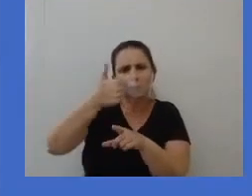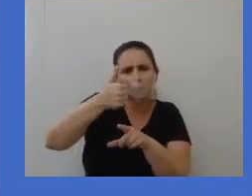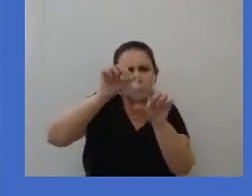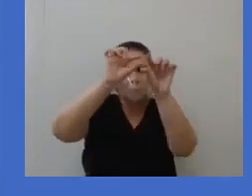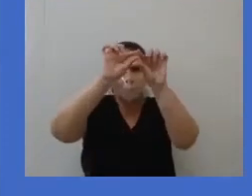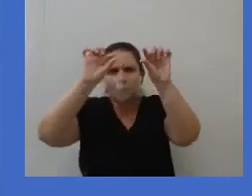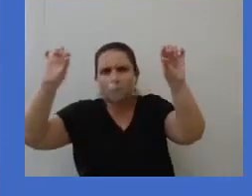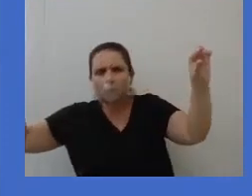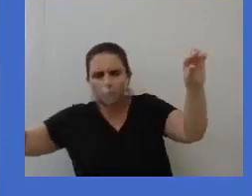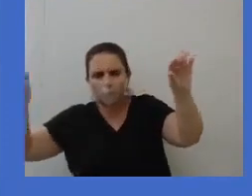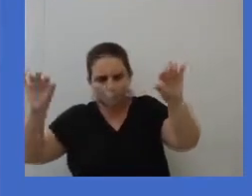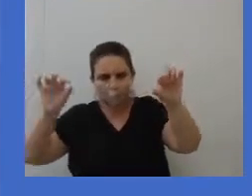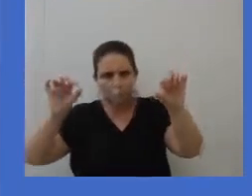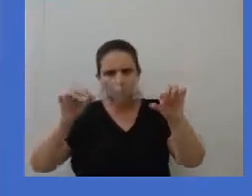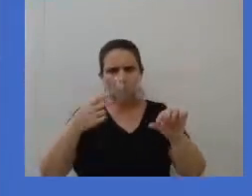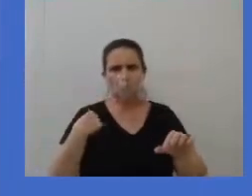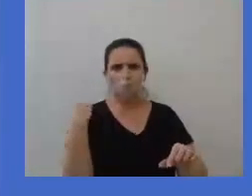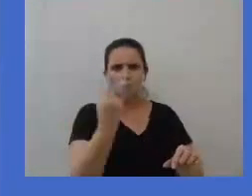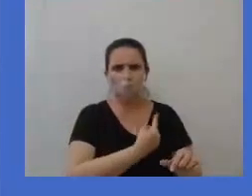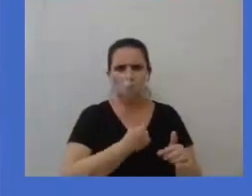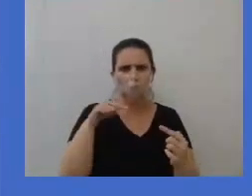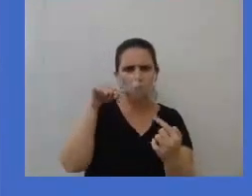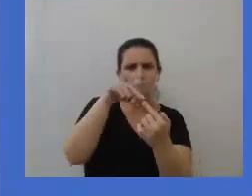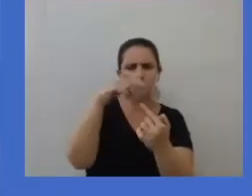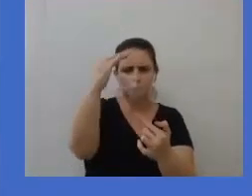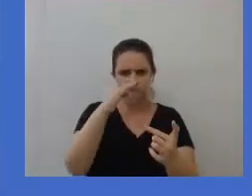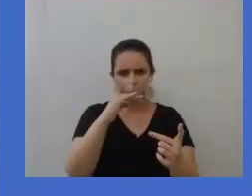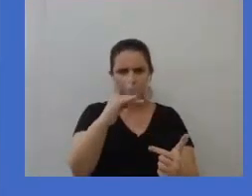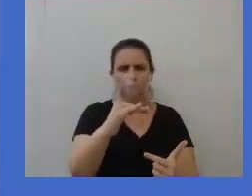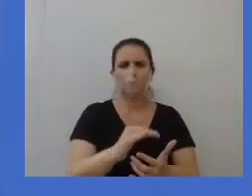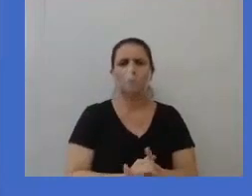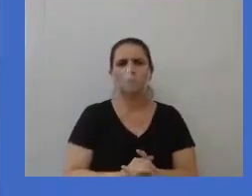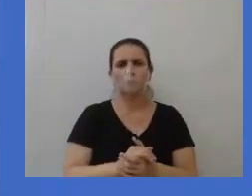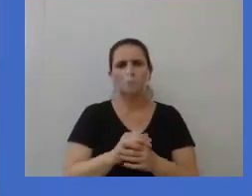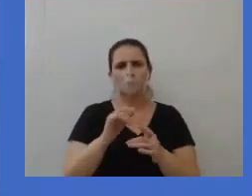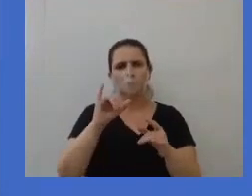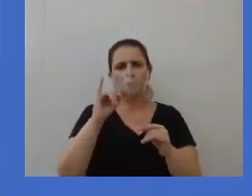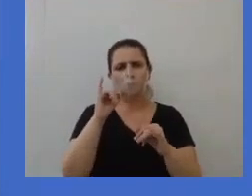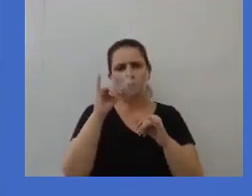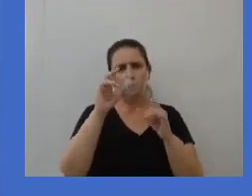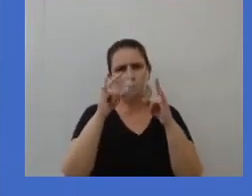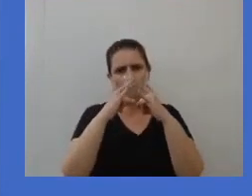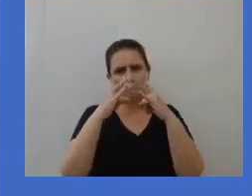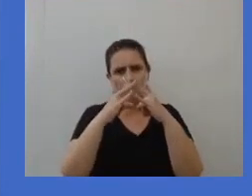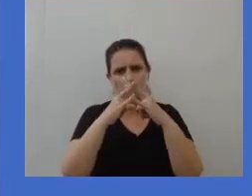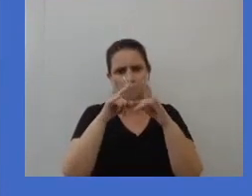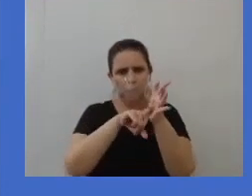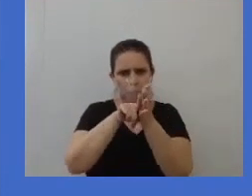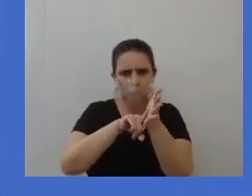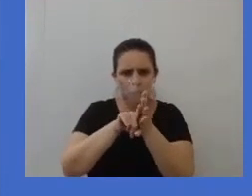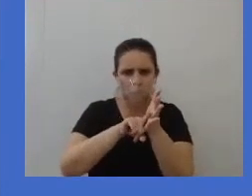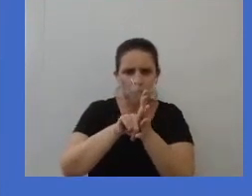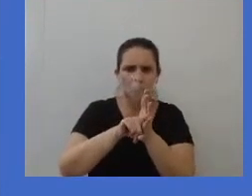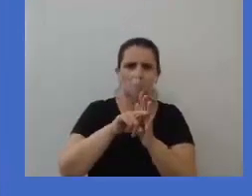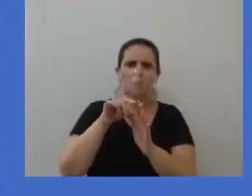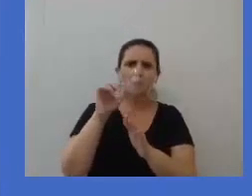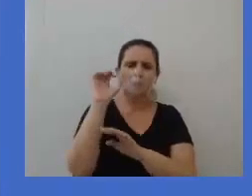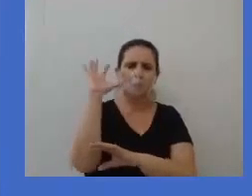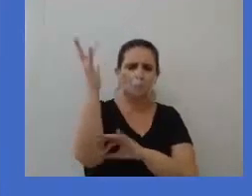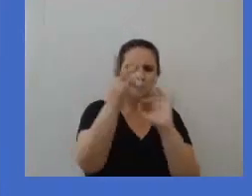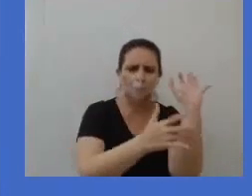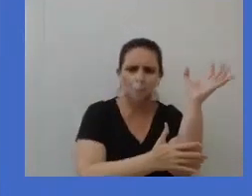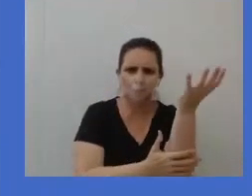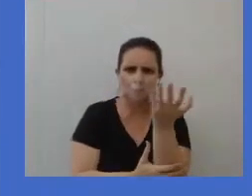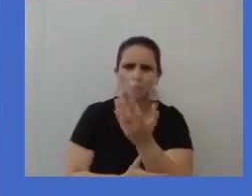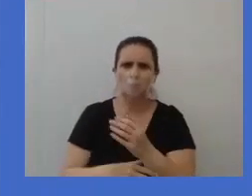primeira linha embaixo de nosso propósito. Vamos ver. O Instituto de Pesquisa Ambiental da Amazônia, IPAM, é uma